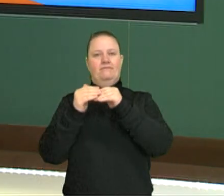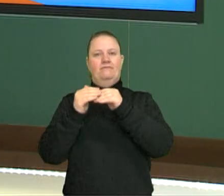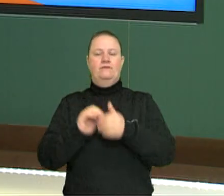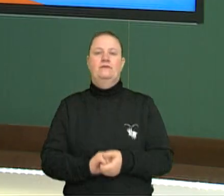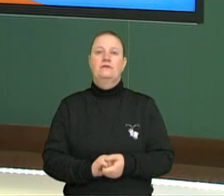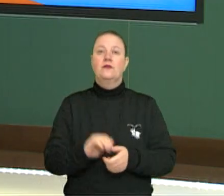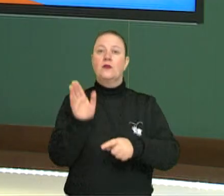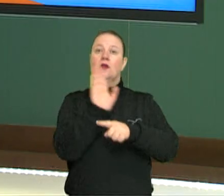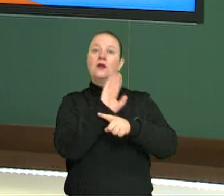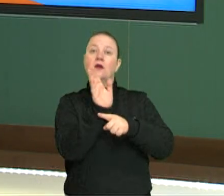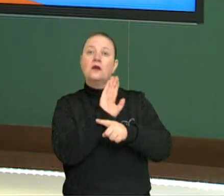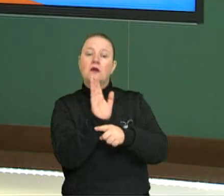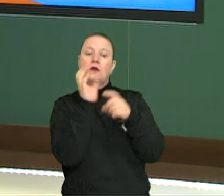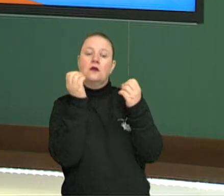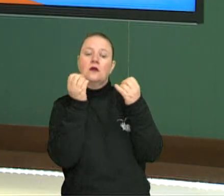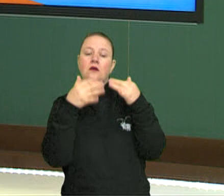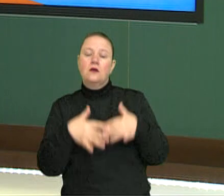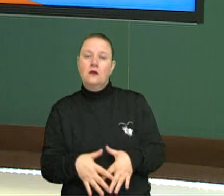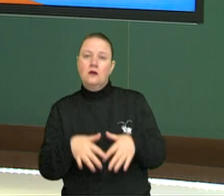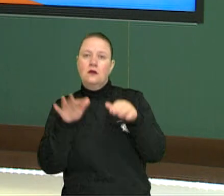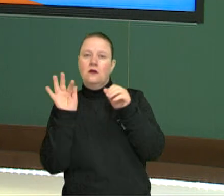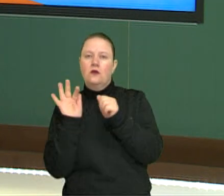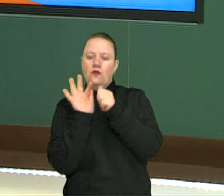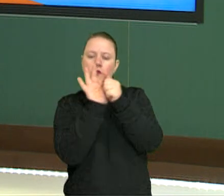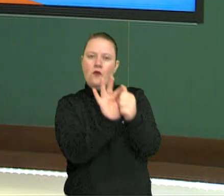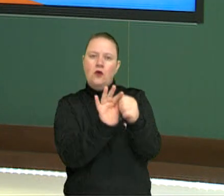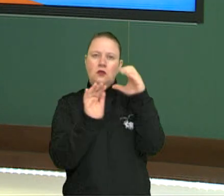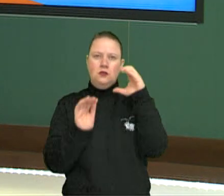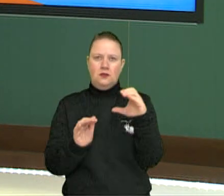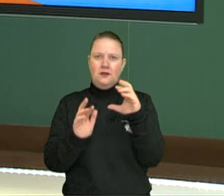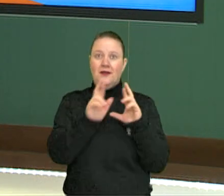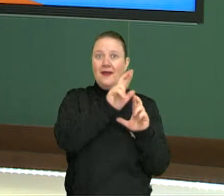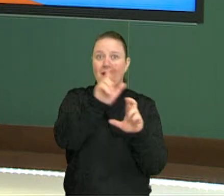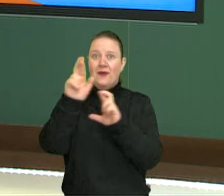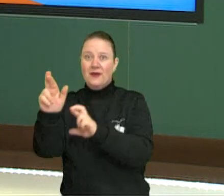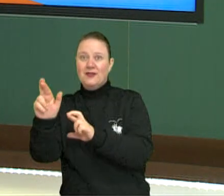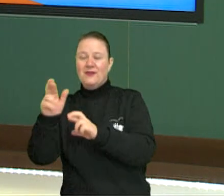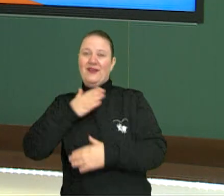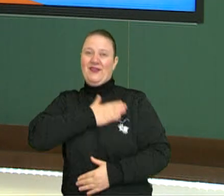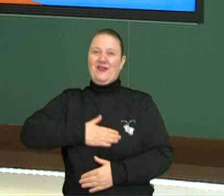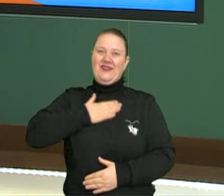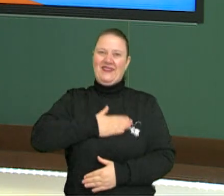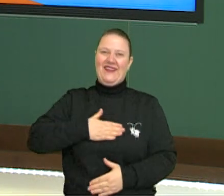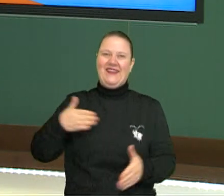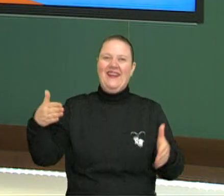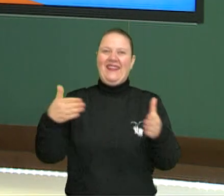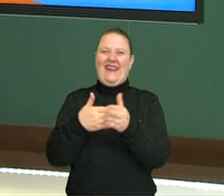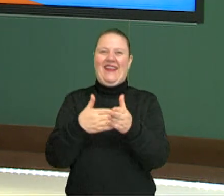Nesse vídeo, nós falamos sobre força centrípeta. Espero que vocês tenham gostado. Até breve.